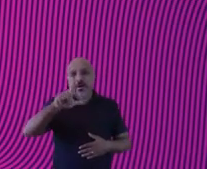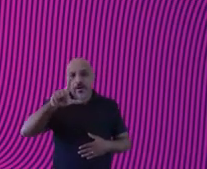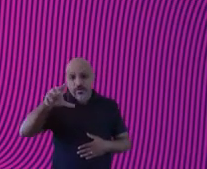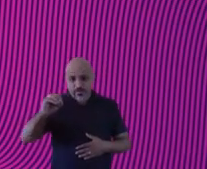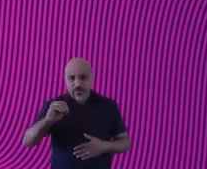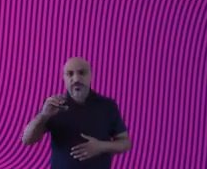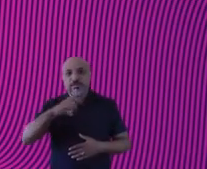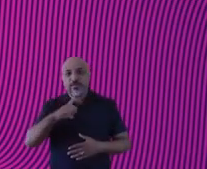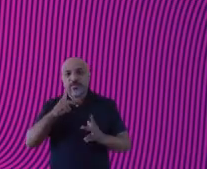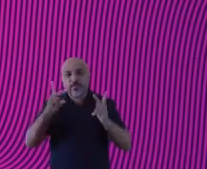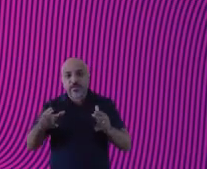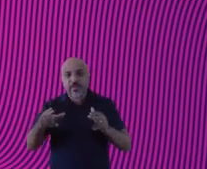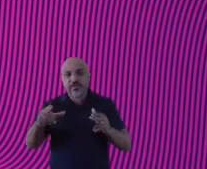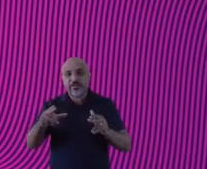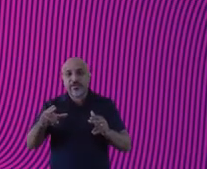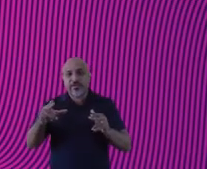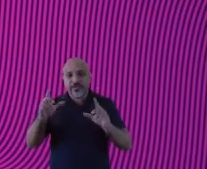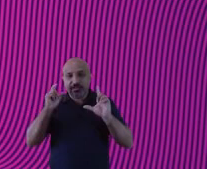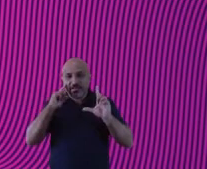mesmo quadradinho que você está vendo aí?